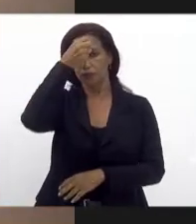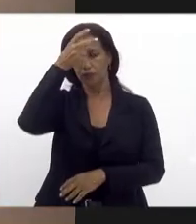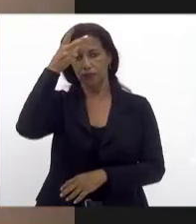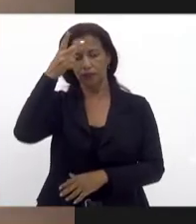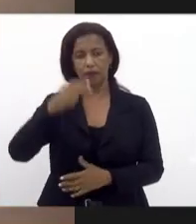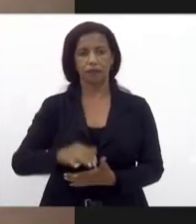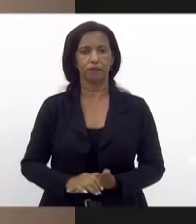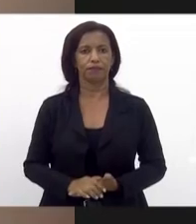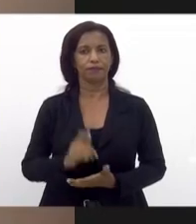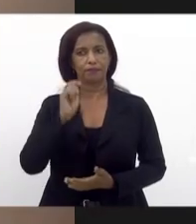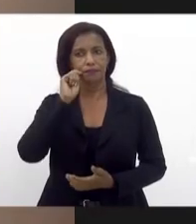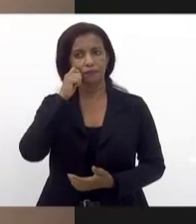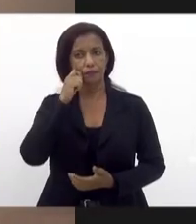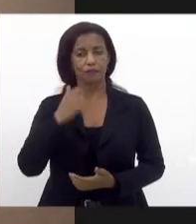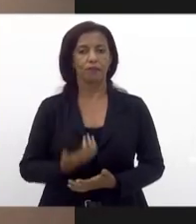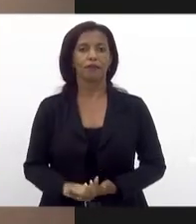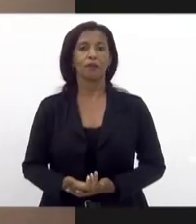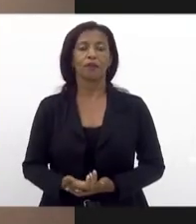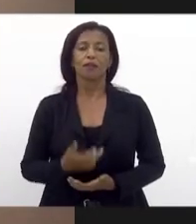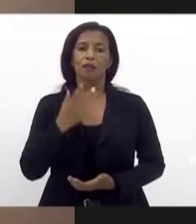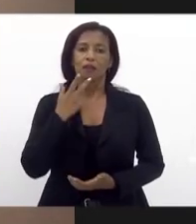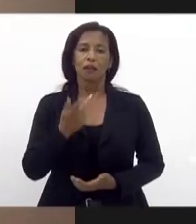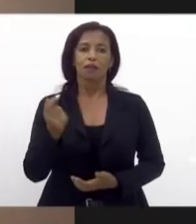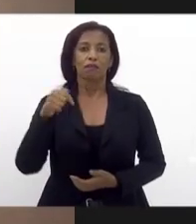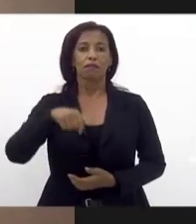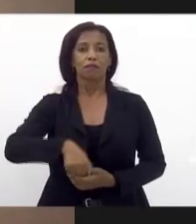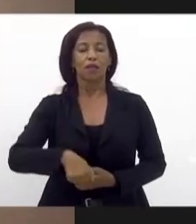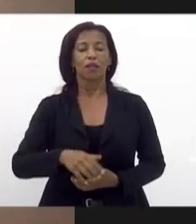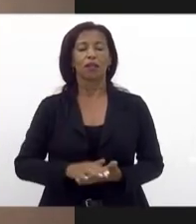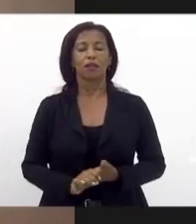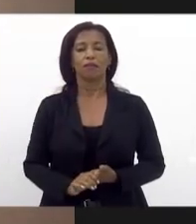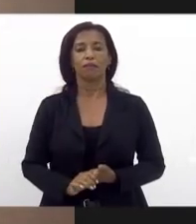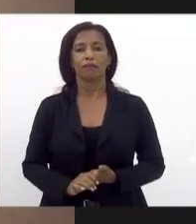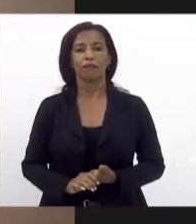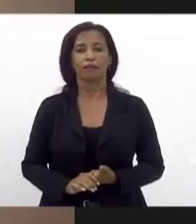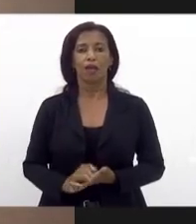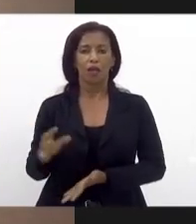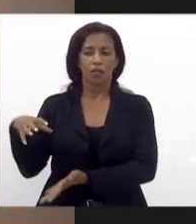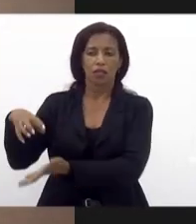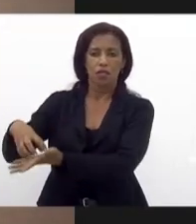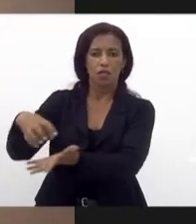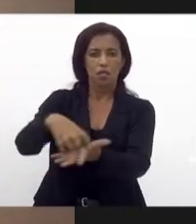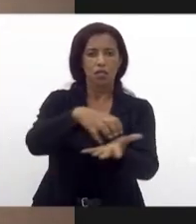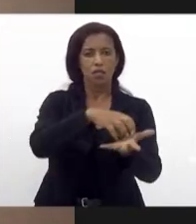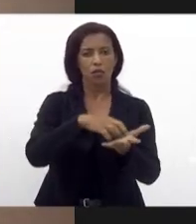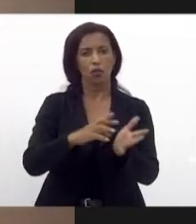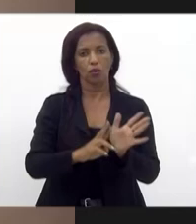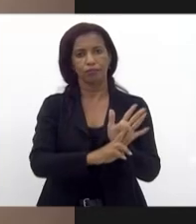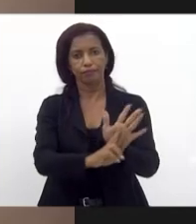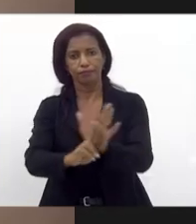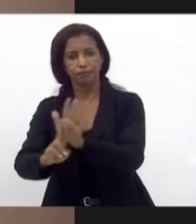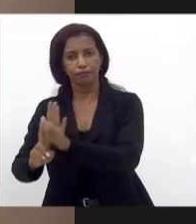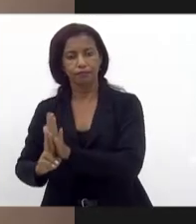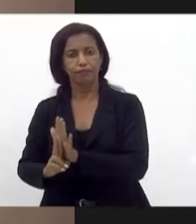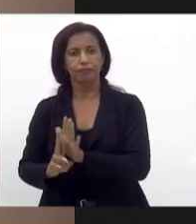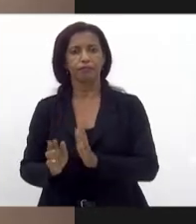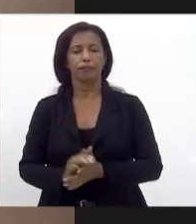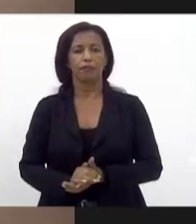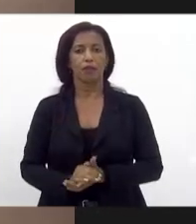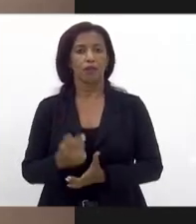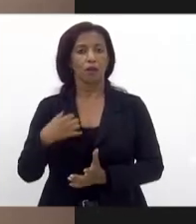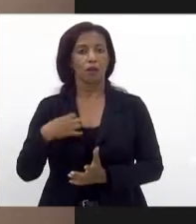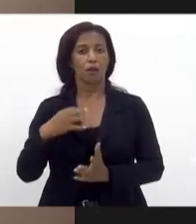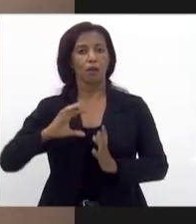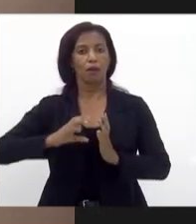Paes. Quero dizer que aqui, além de setores representados, né, o meu